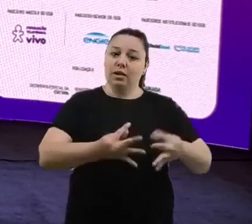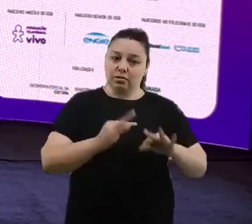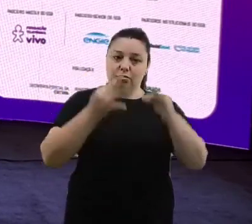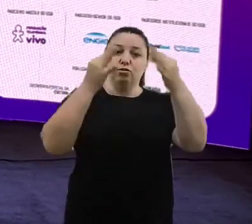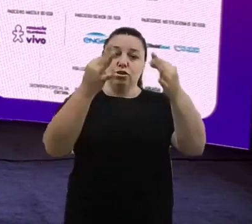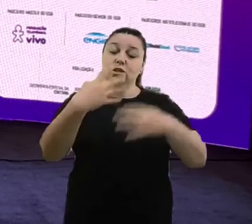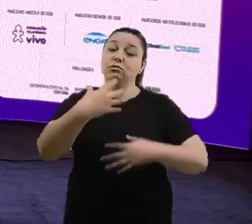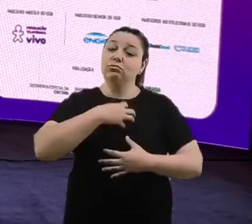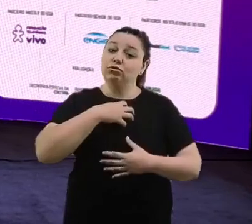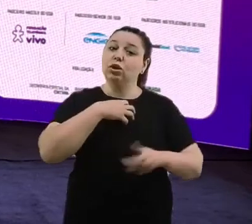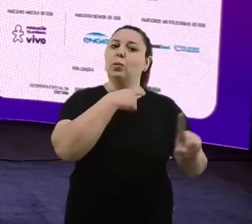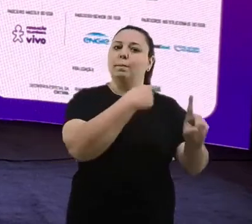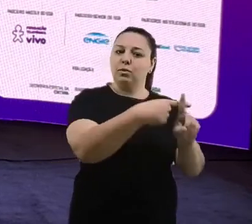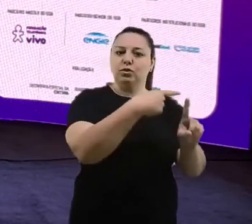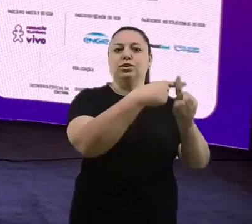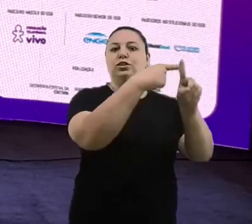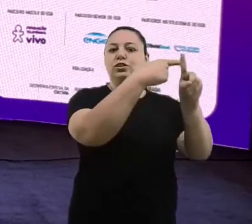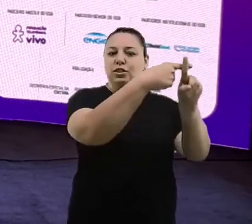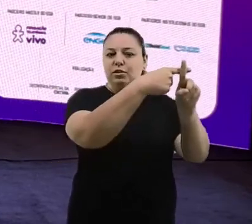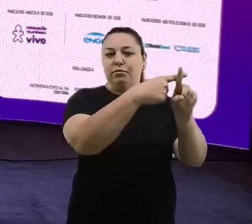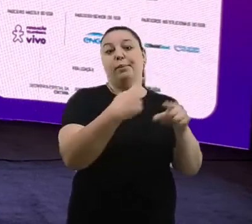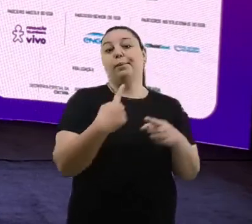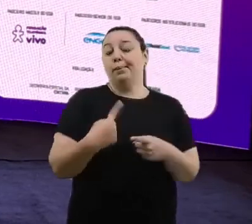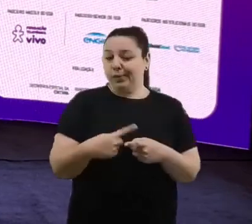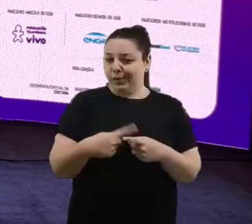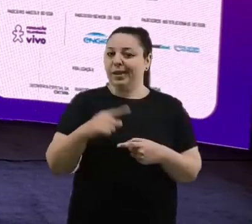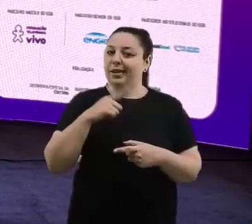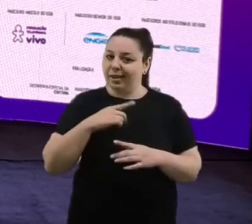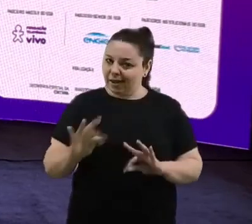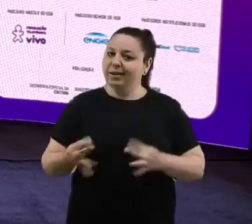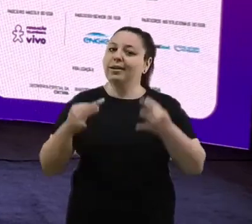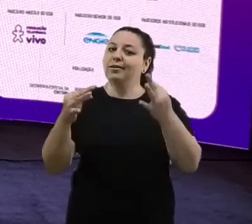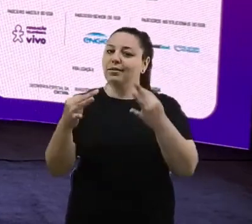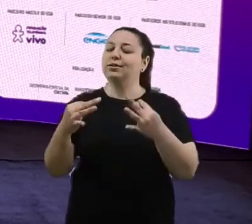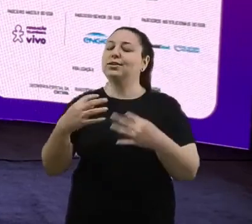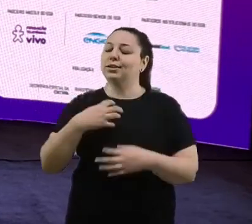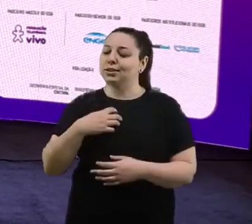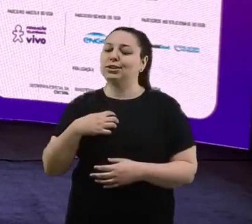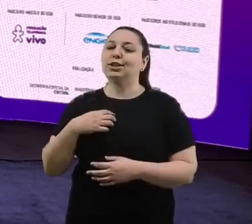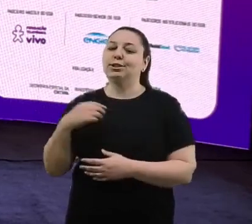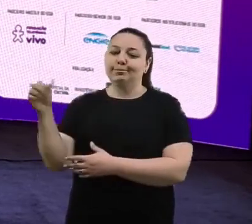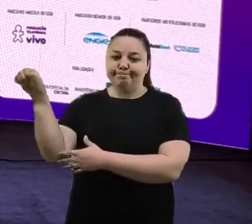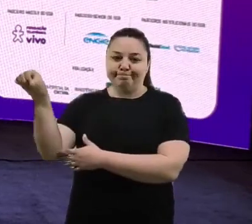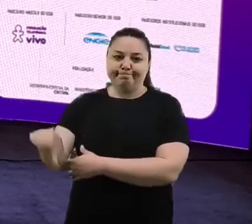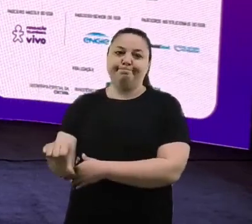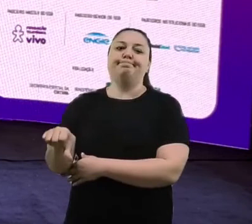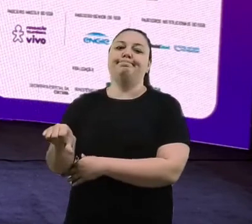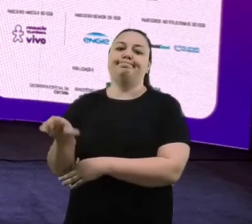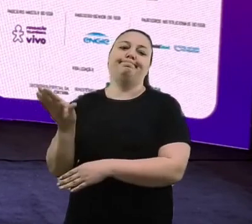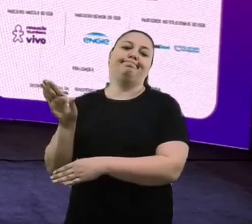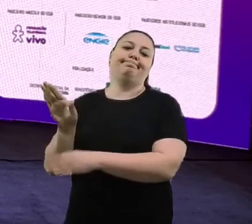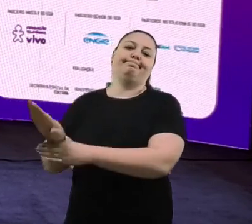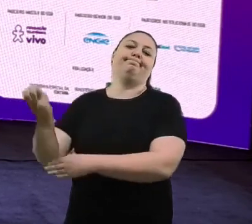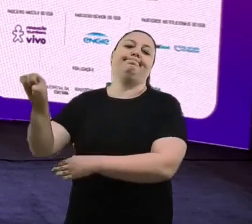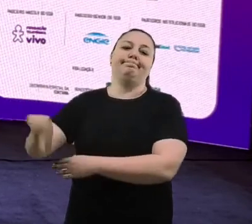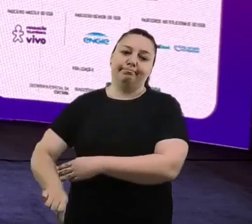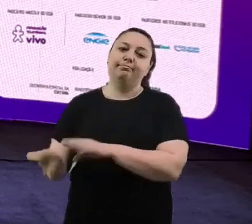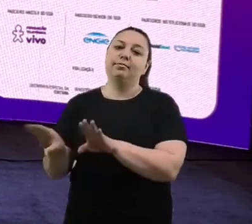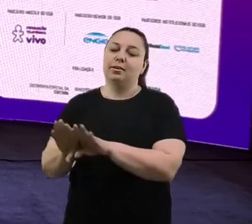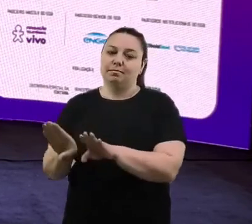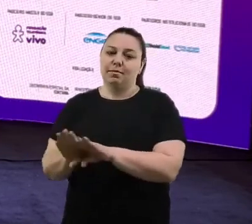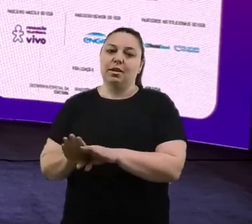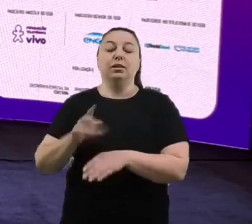usar para o mal. E a gente está falando aqui de usar a tecnologia para o bem, a gente está falando de usar para um problema grande, de um problema